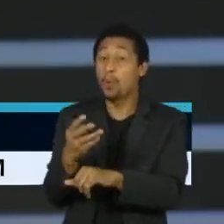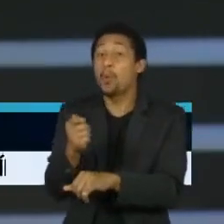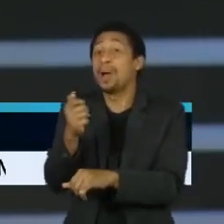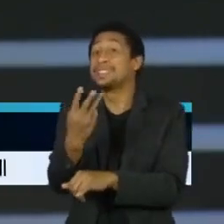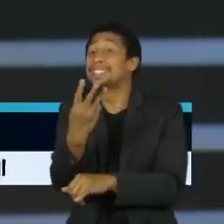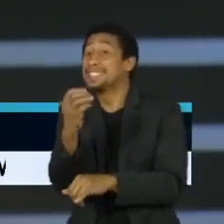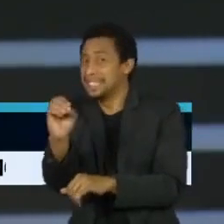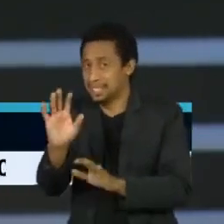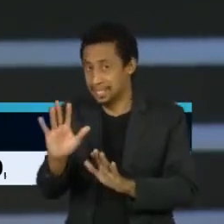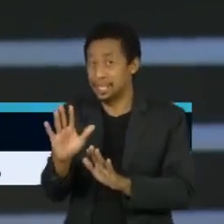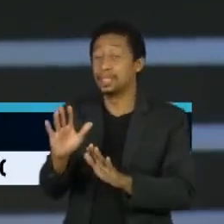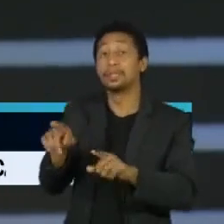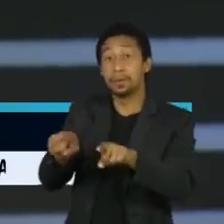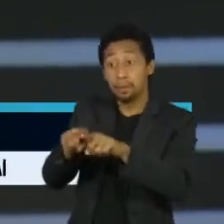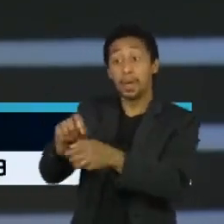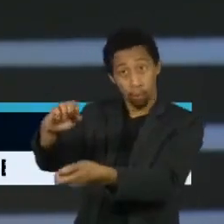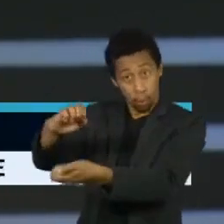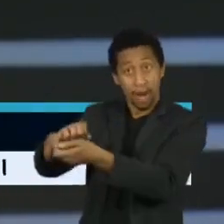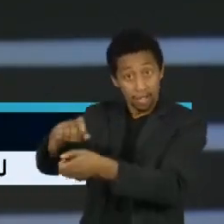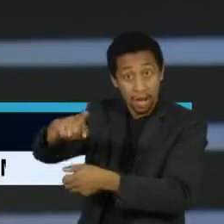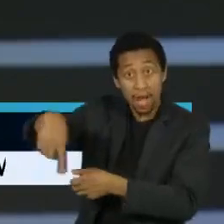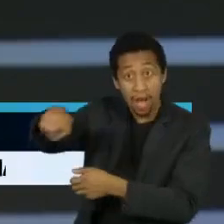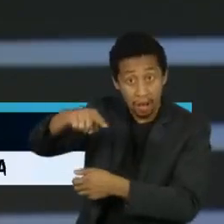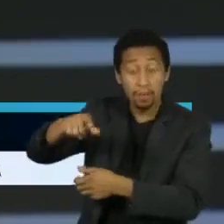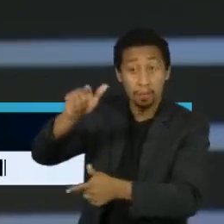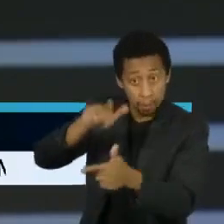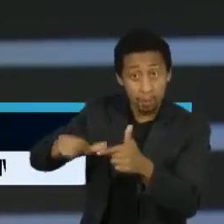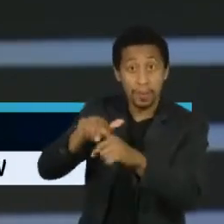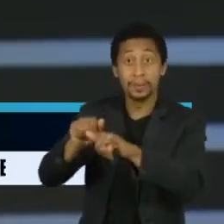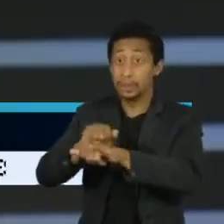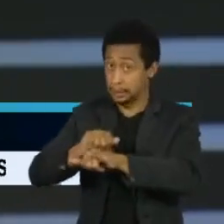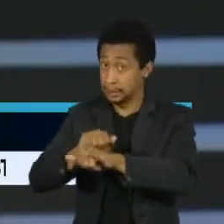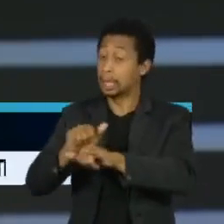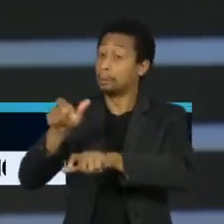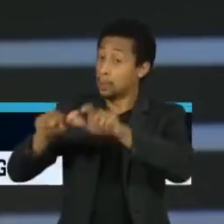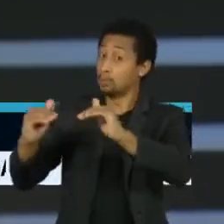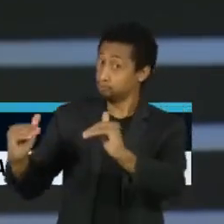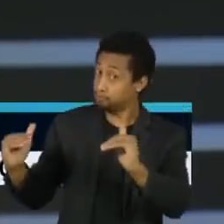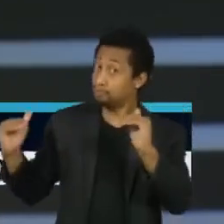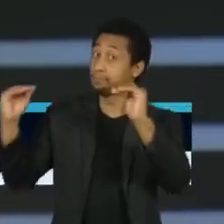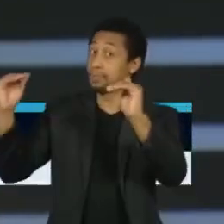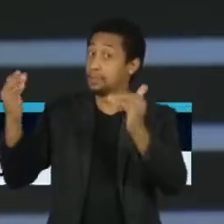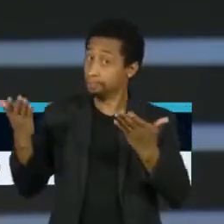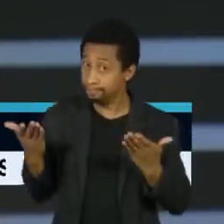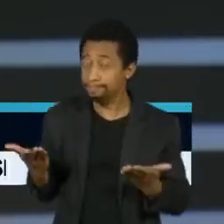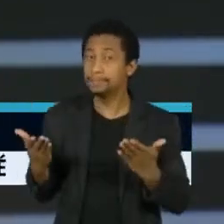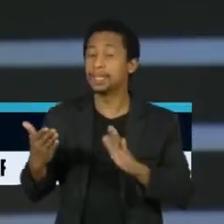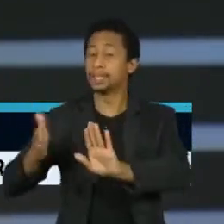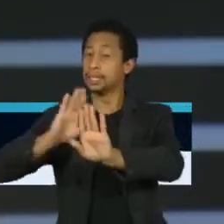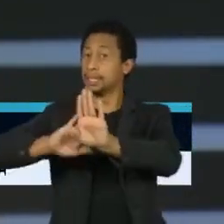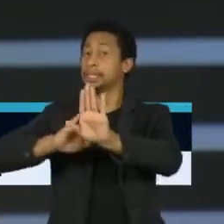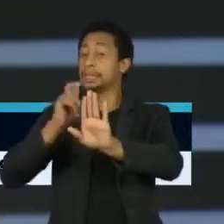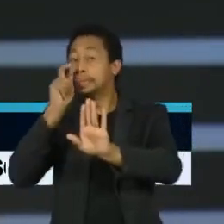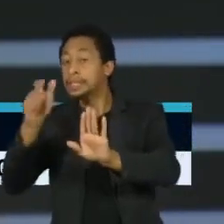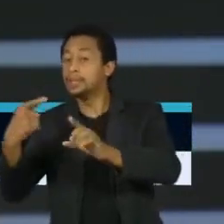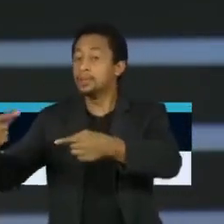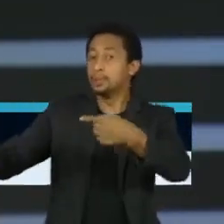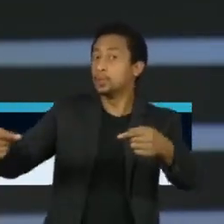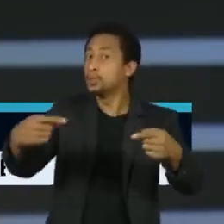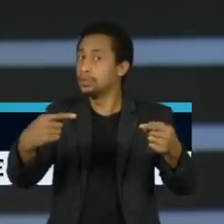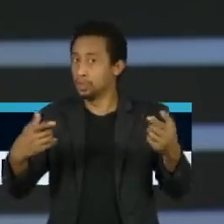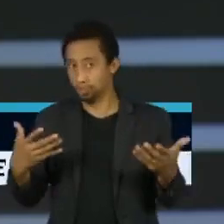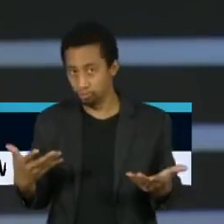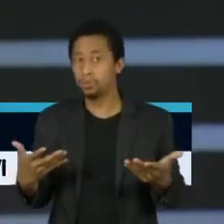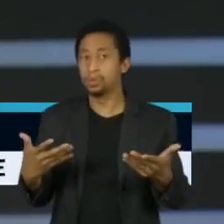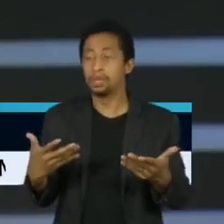inclusive lideranças de peso, né? Lideranças partidárias, peso pesado. Então, tem muitos interesses de políticos que estão agora